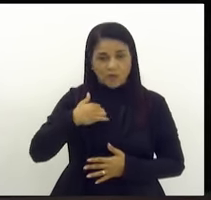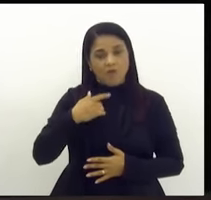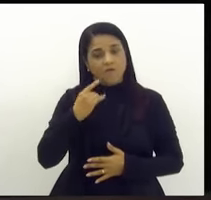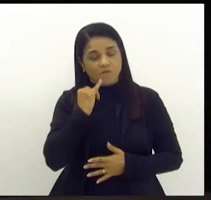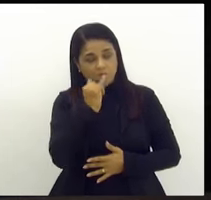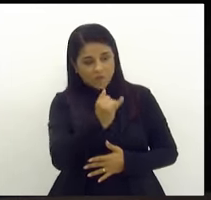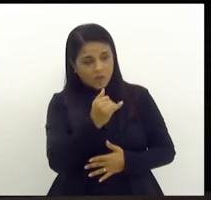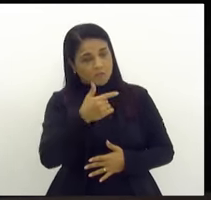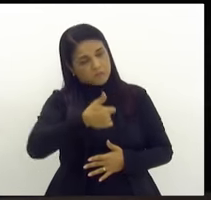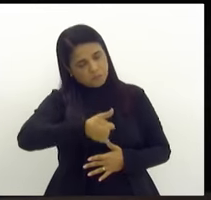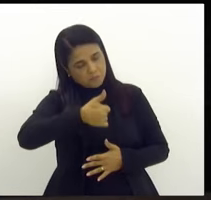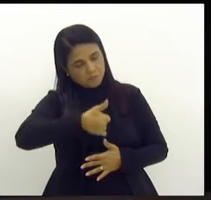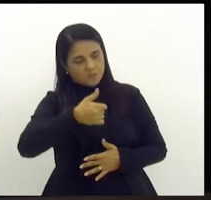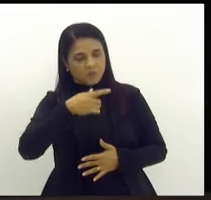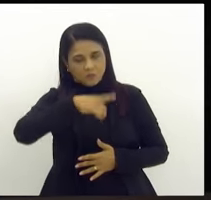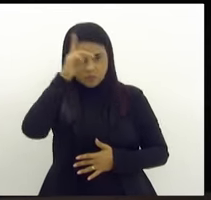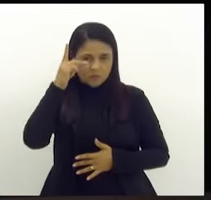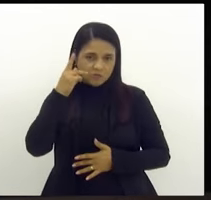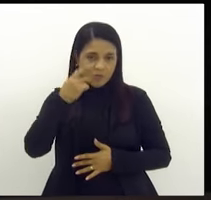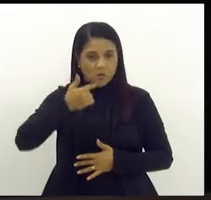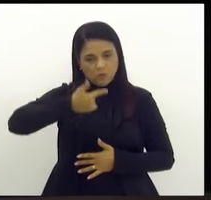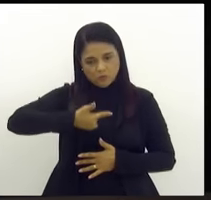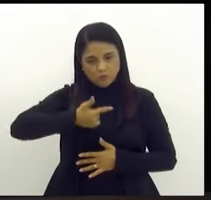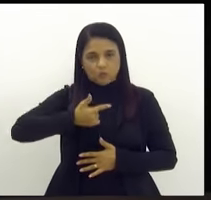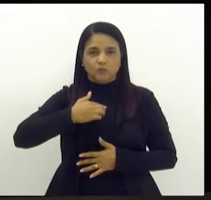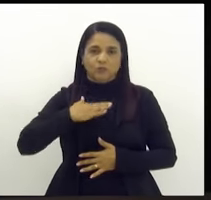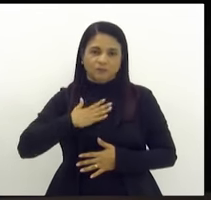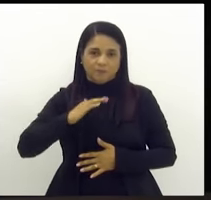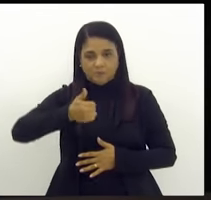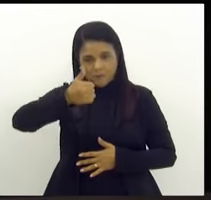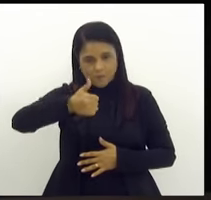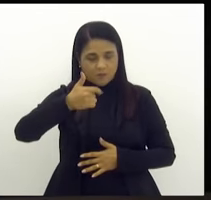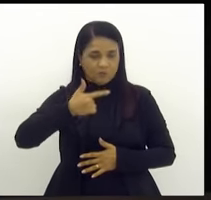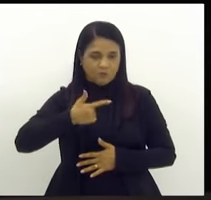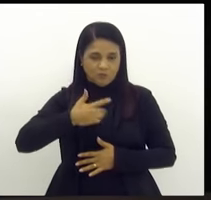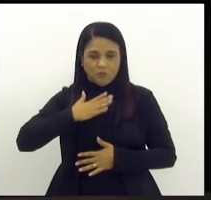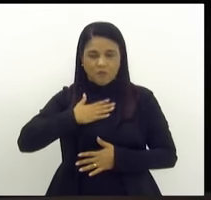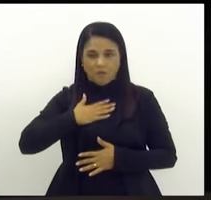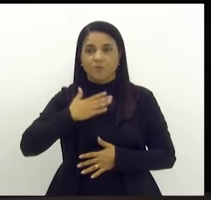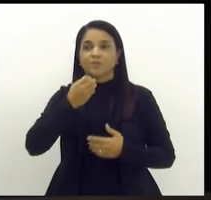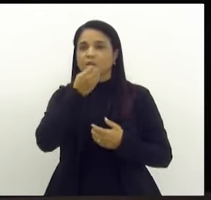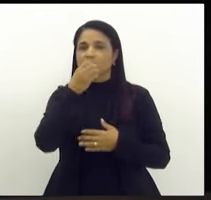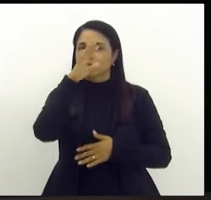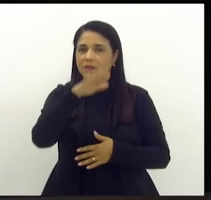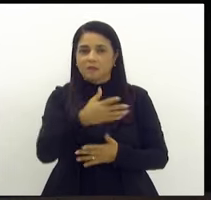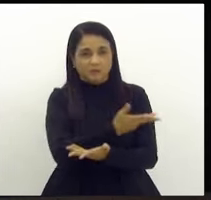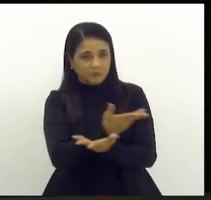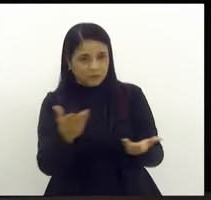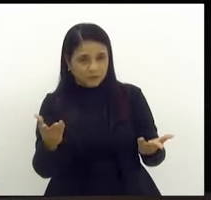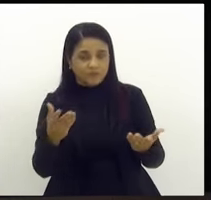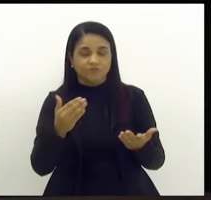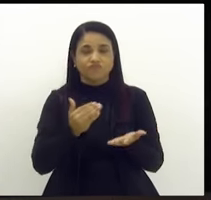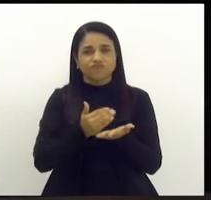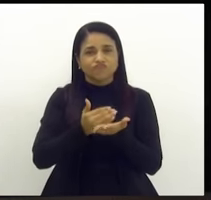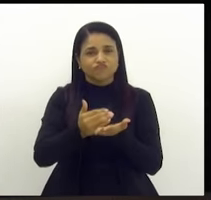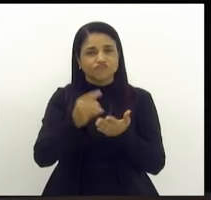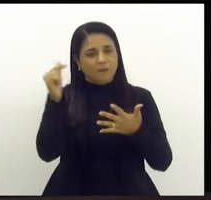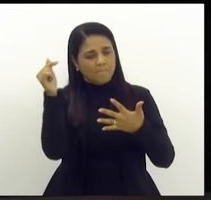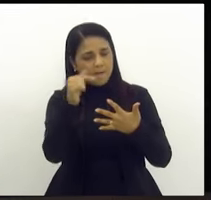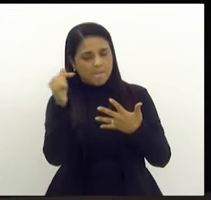primeiro o deputado rispo E aí eu sou logo em seguida bom Boa tarde a todas e todos eu queria fazer inicialmente algumas